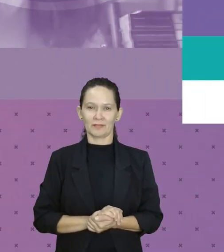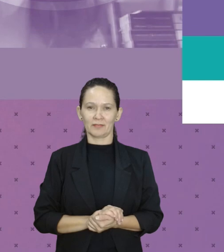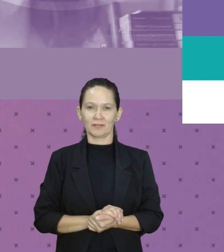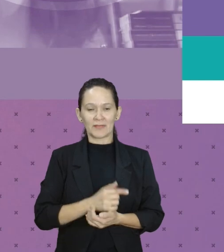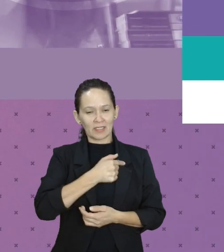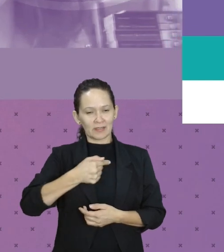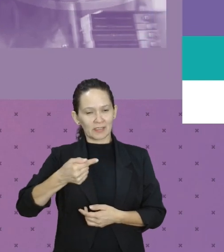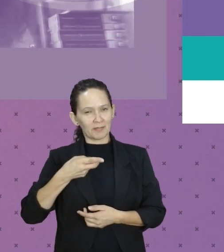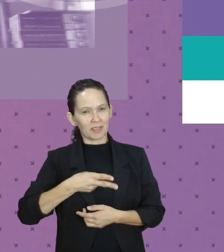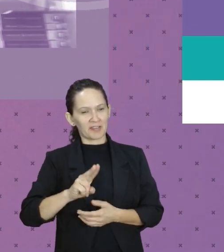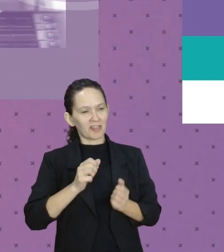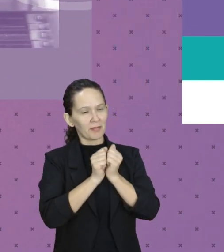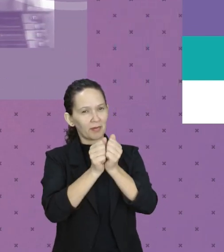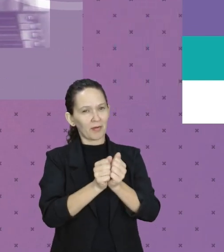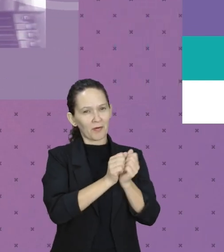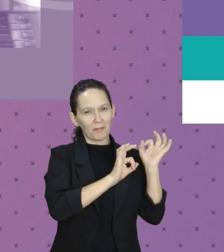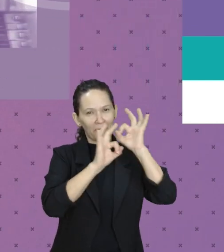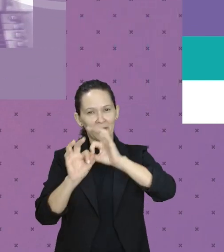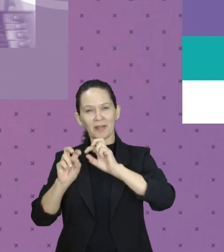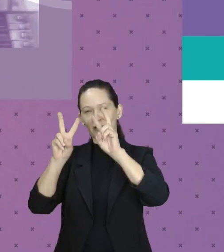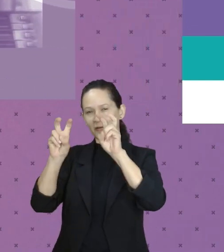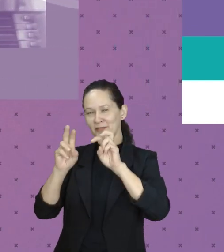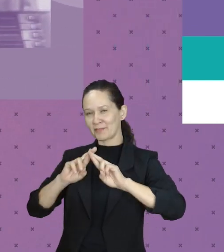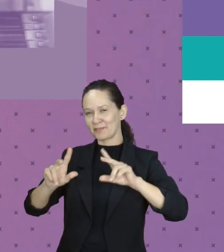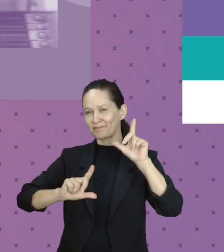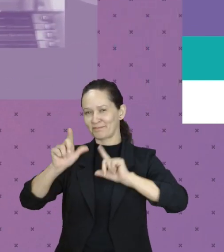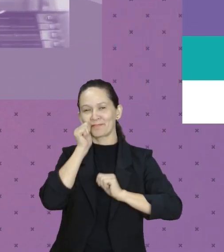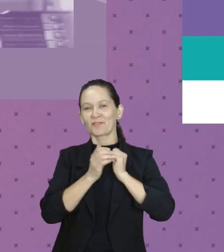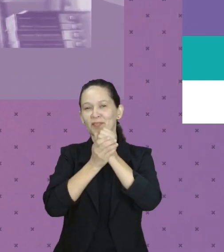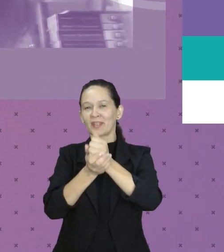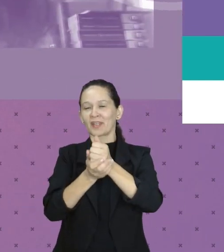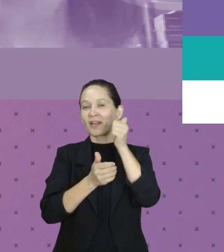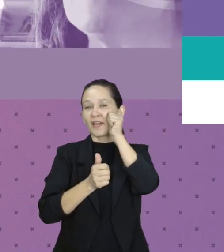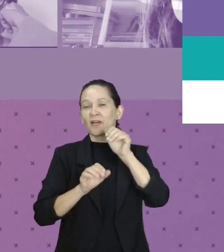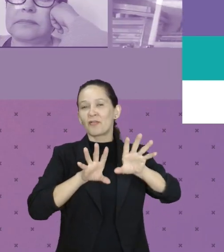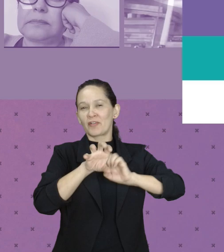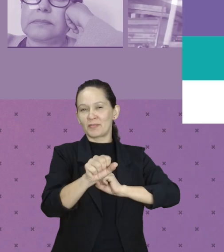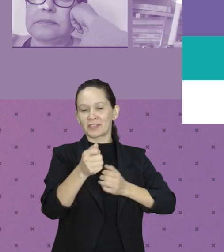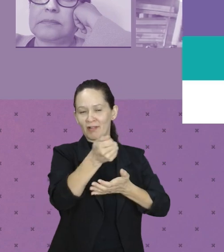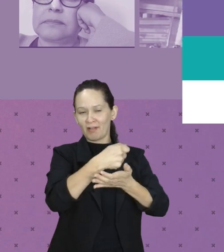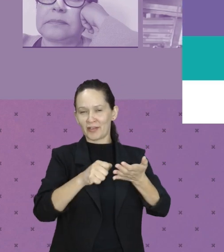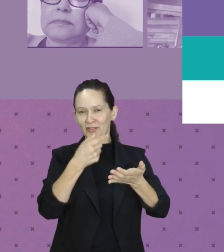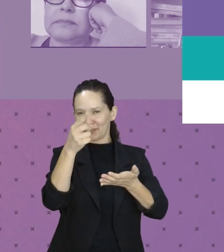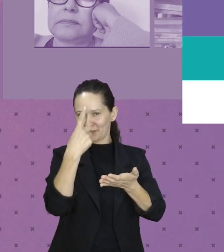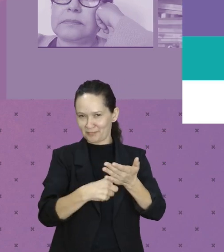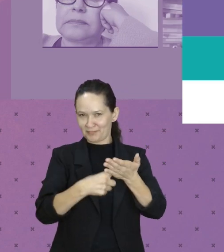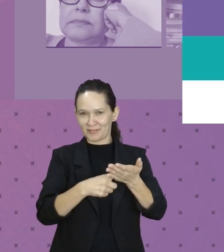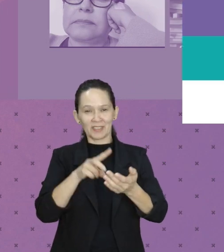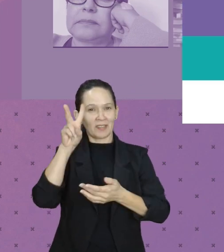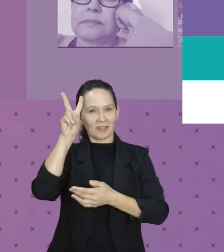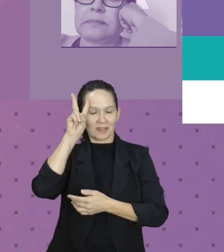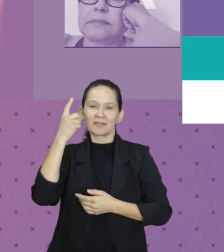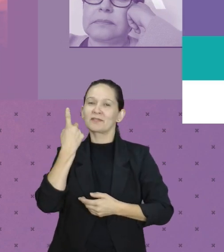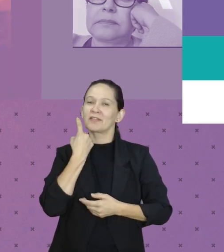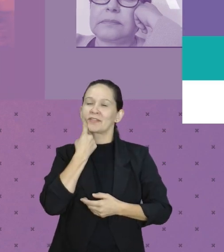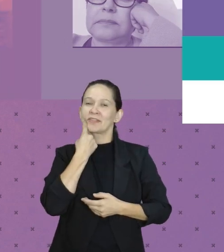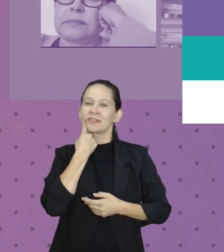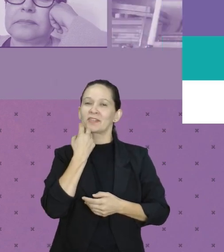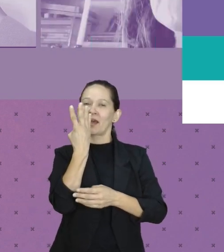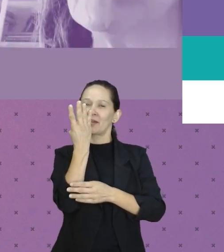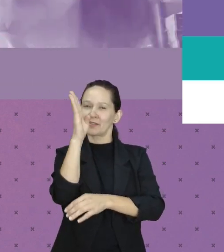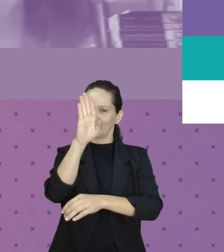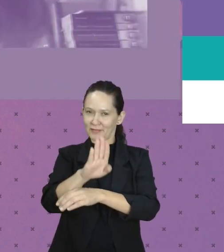Toda semana você acompanha um tema diferente no TV Elas por Elas Formação. Anote na sua agenda. É de segunda a sexta-feira,